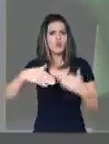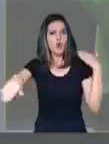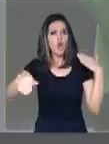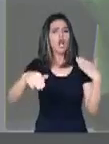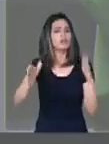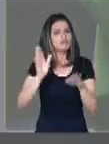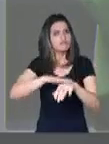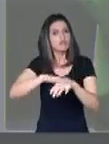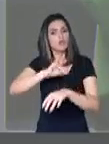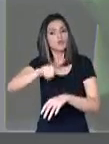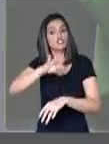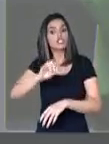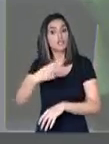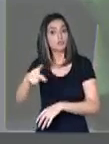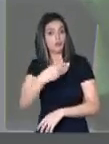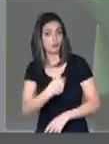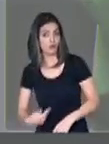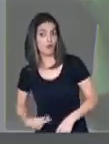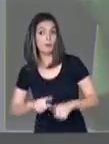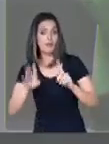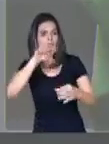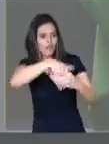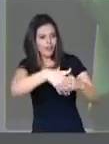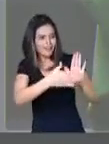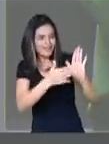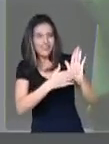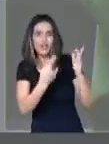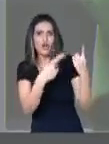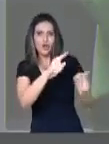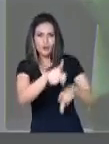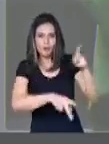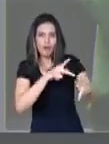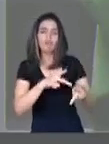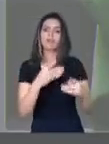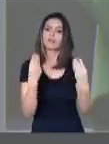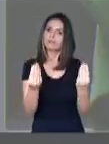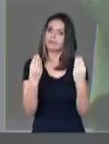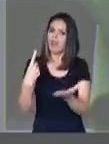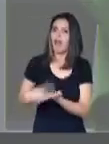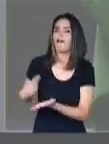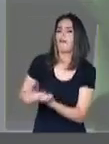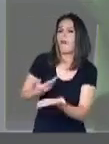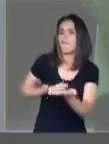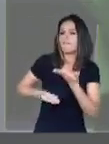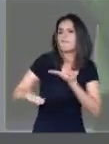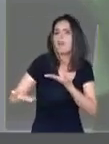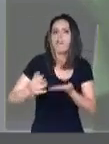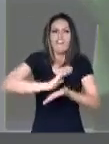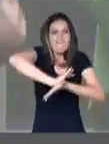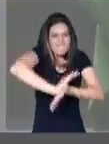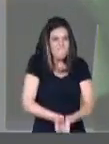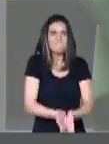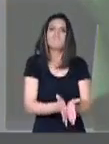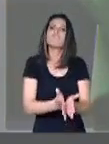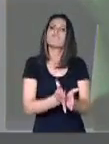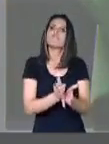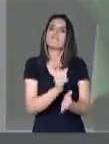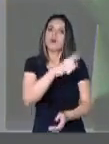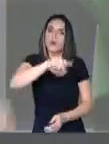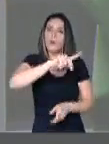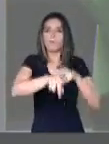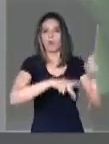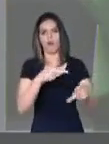governo, mas, ao votar numa reforma antipovo, fazendo um verdadeiro acordo das elites para massacrar o nosso povo,